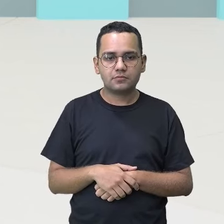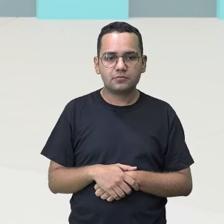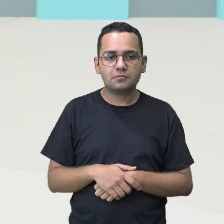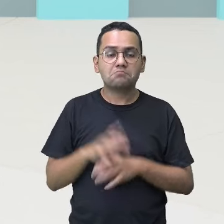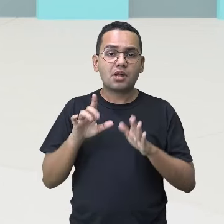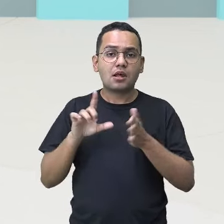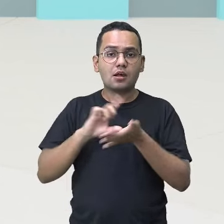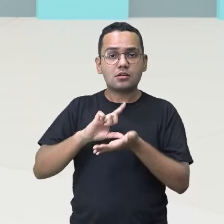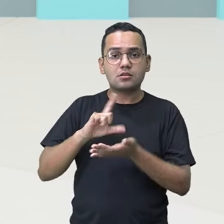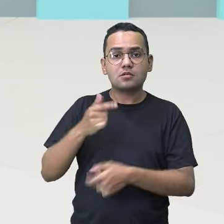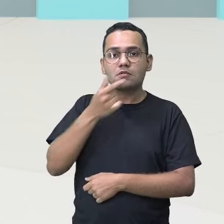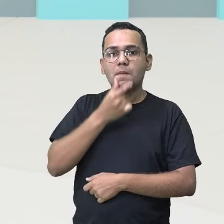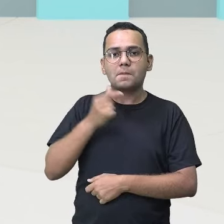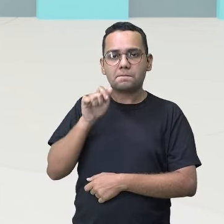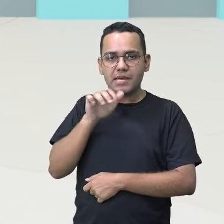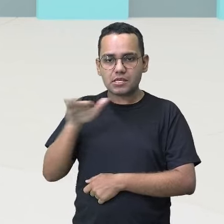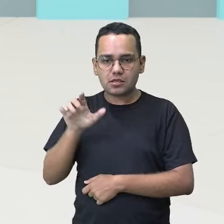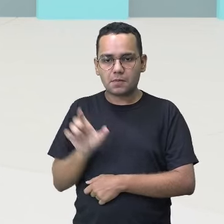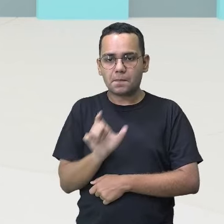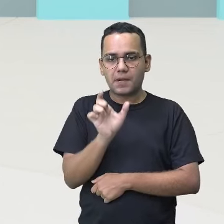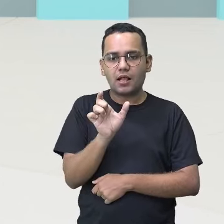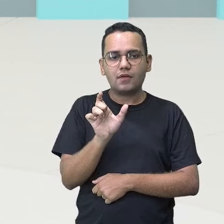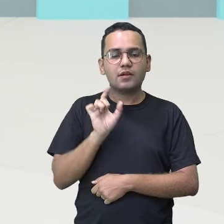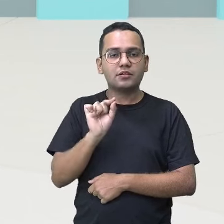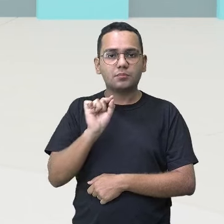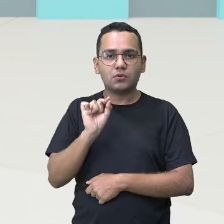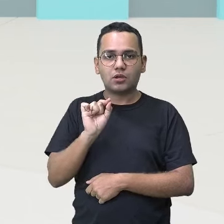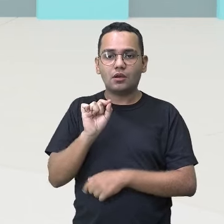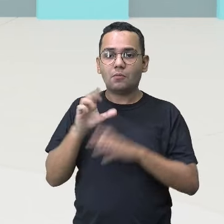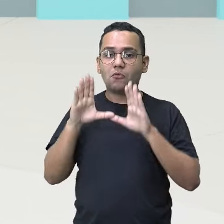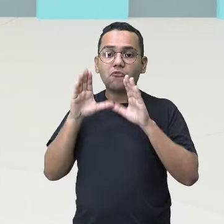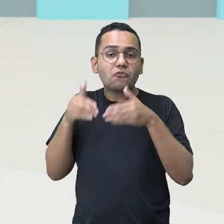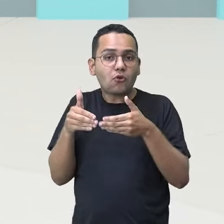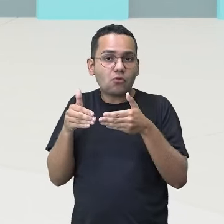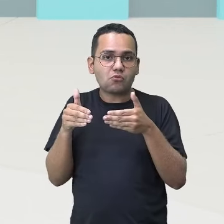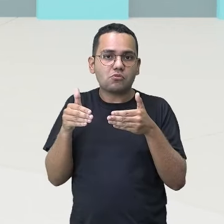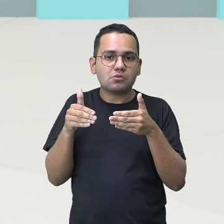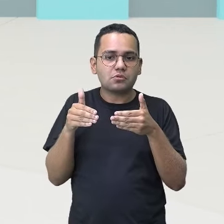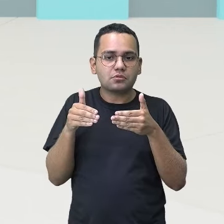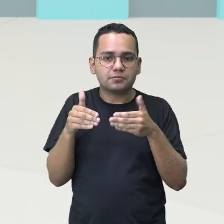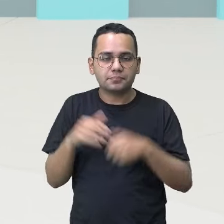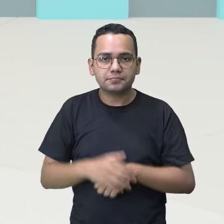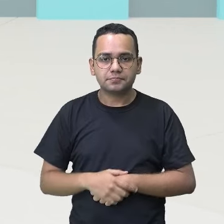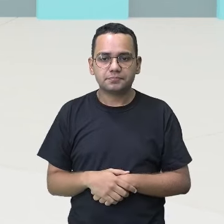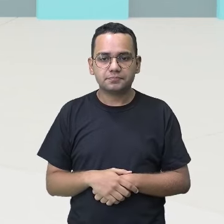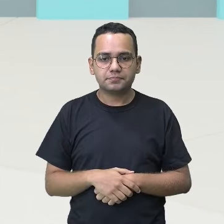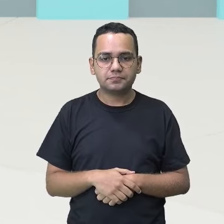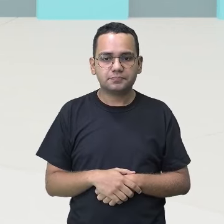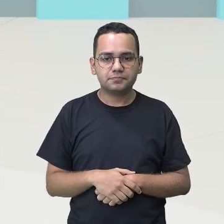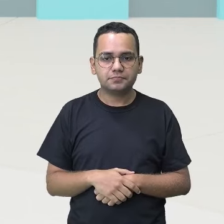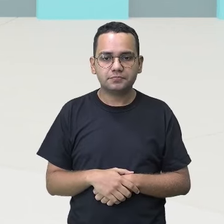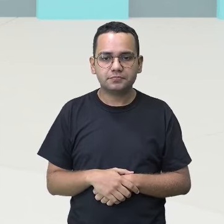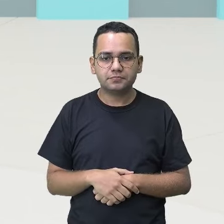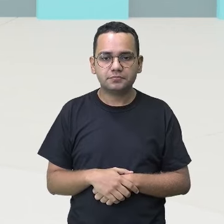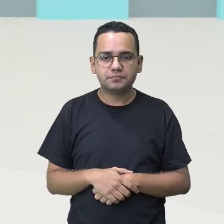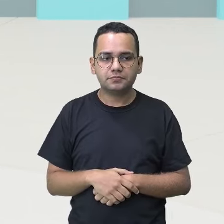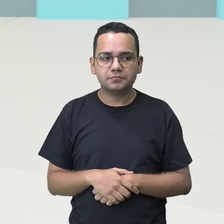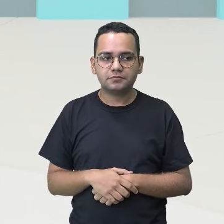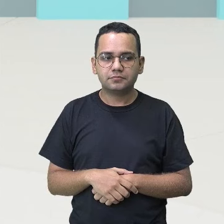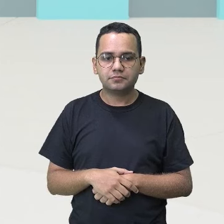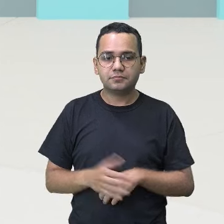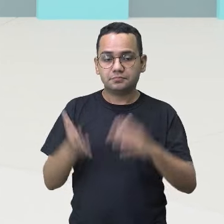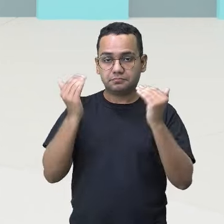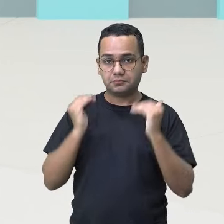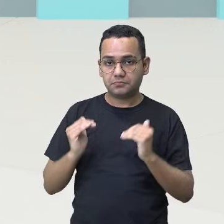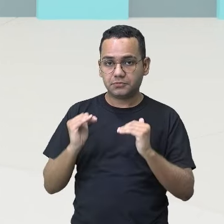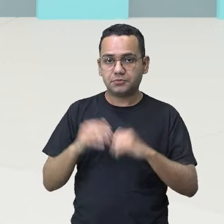menino está sendo o quê restringida especificada é a mesma situação que acontece no segundo caso